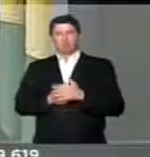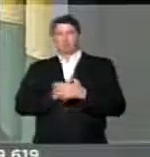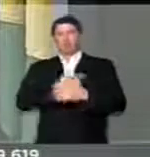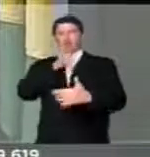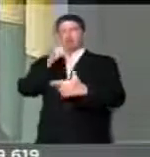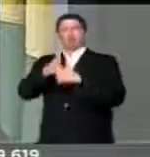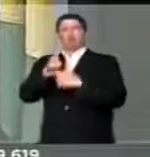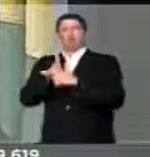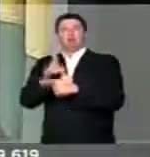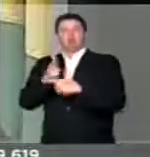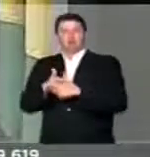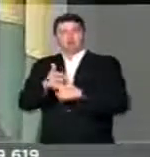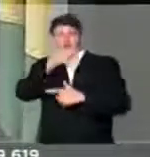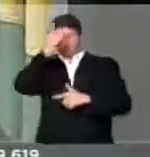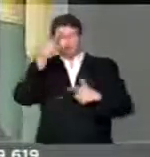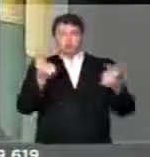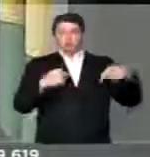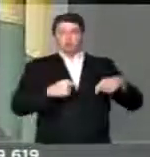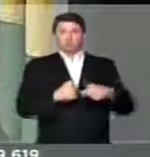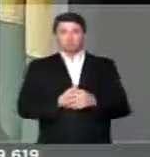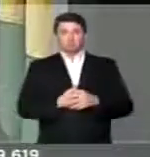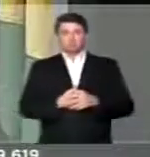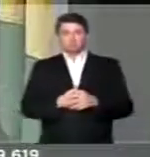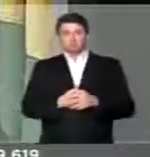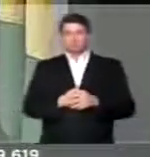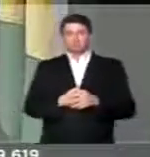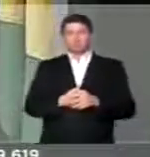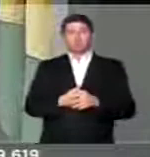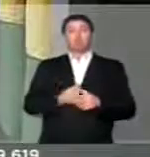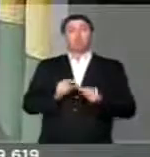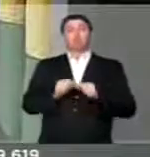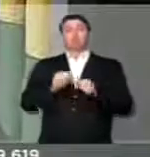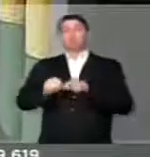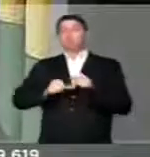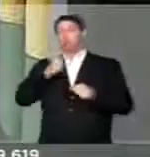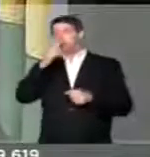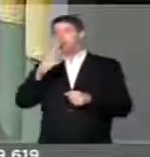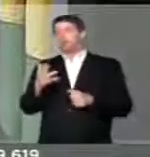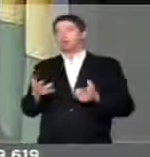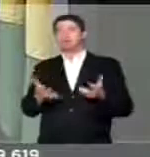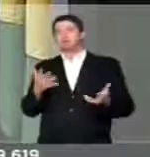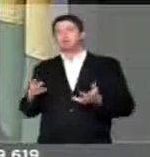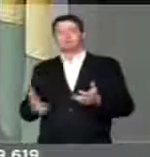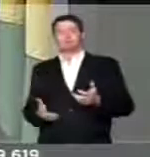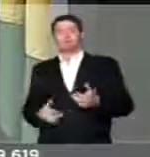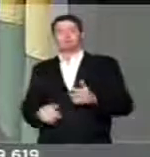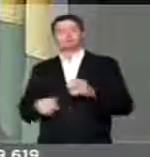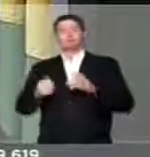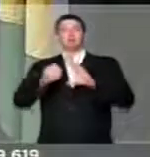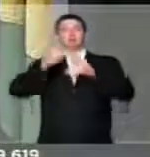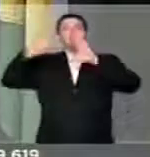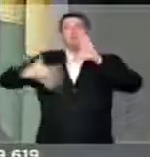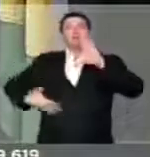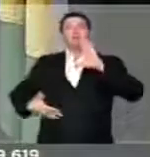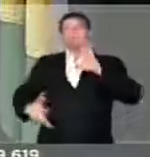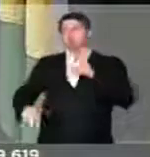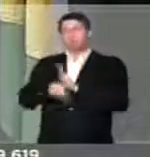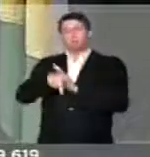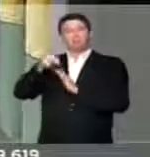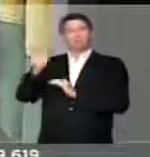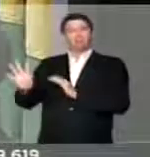tentam fazer dos opositores passou a ser como uma característica principal do